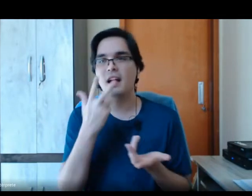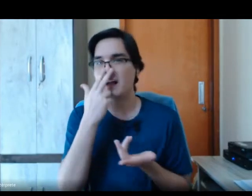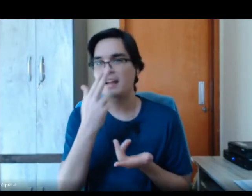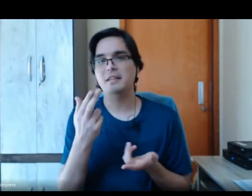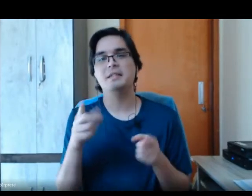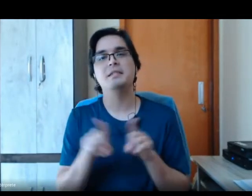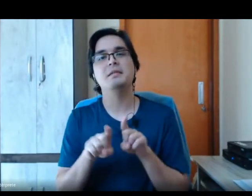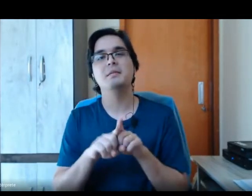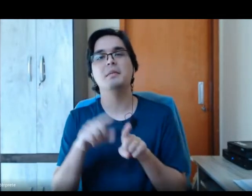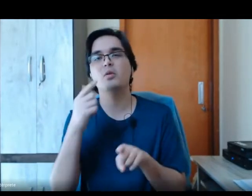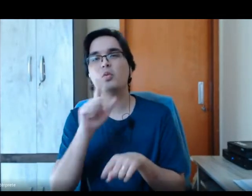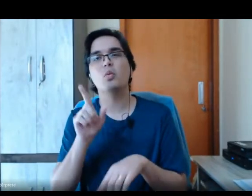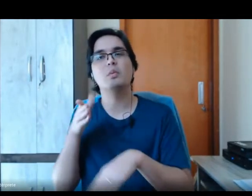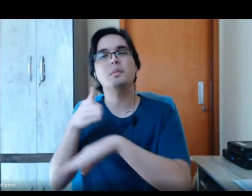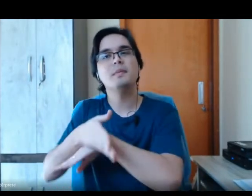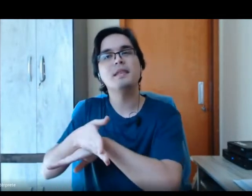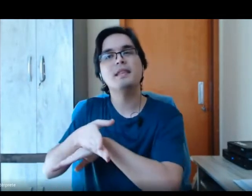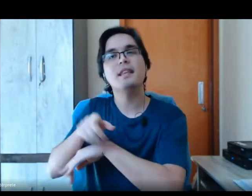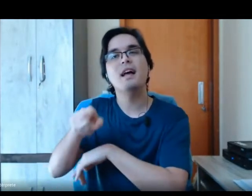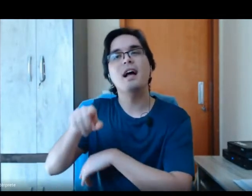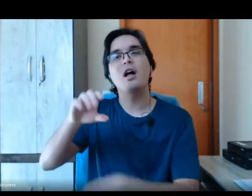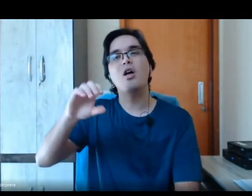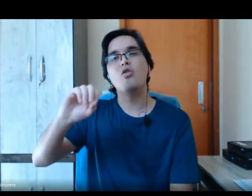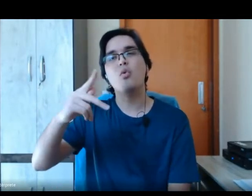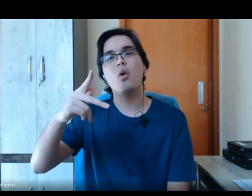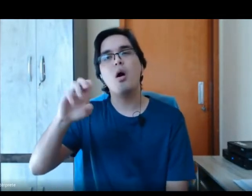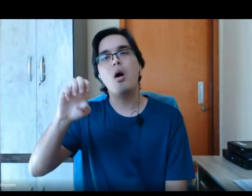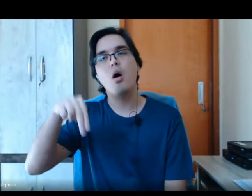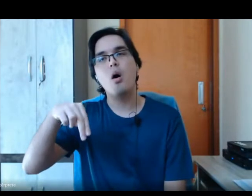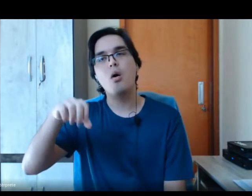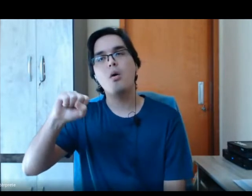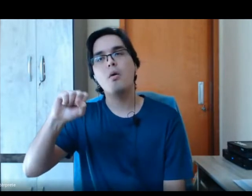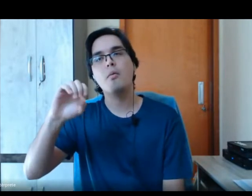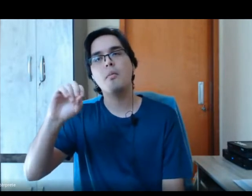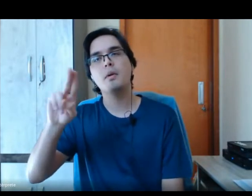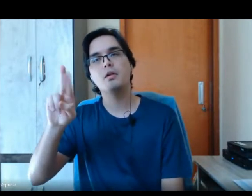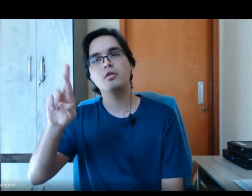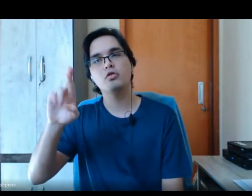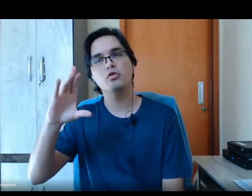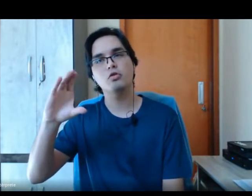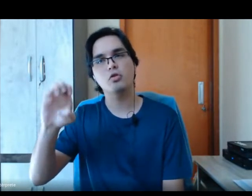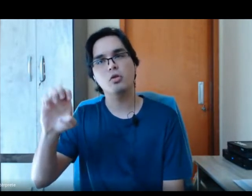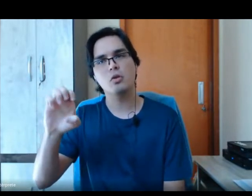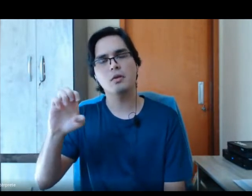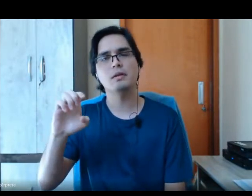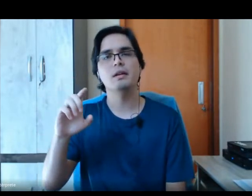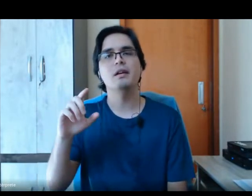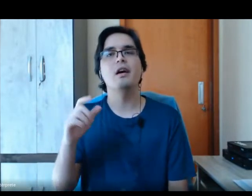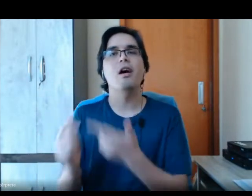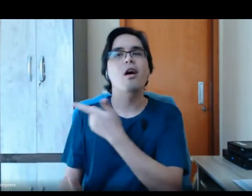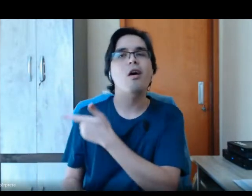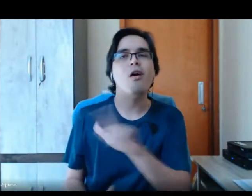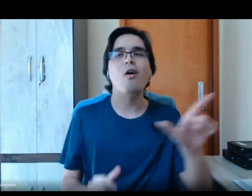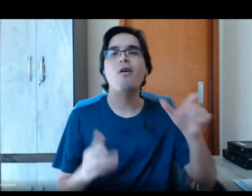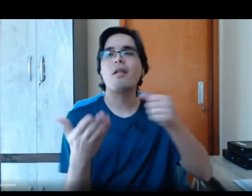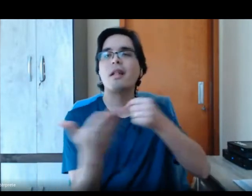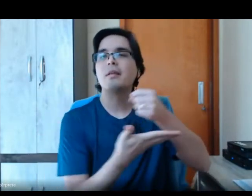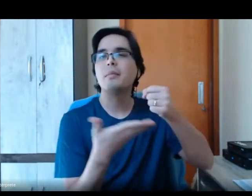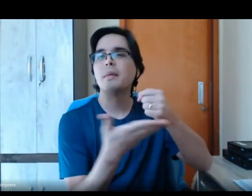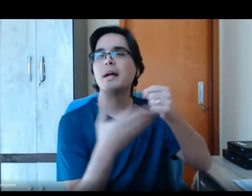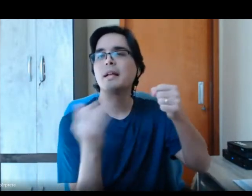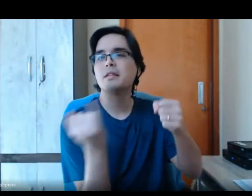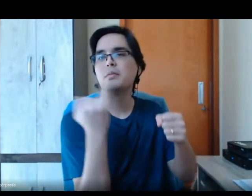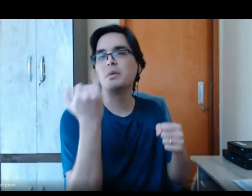E eu queria saber se, enfim, né, em torno disso, né? O meu problema é em torno disso, as bases de dados das ciências sociais em